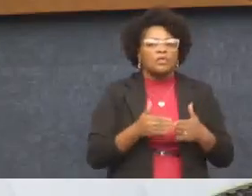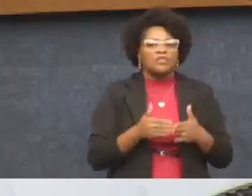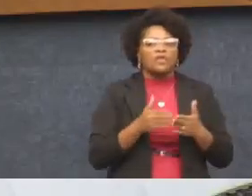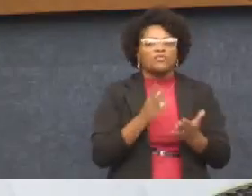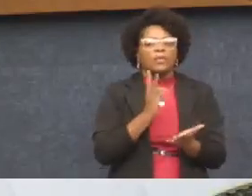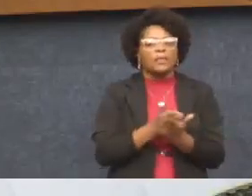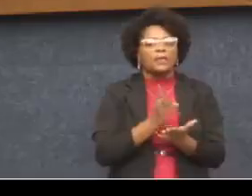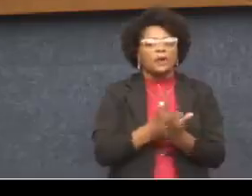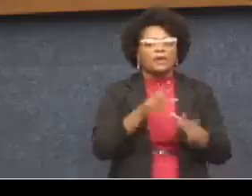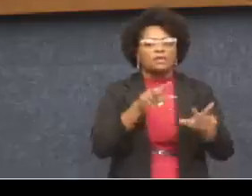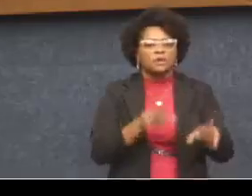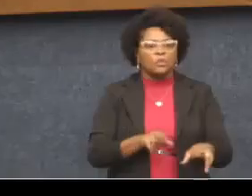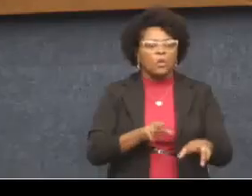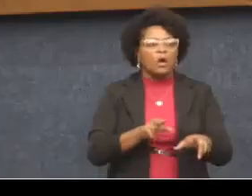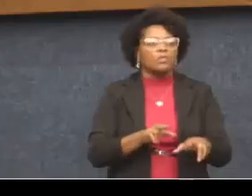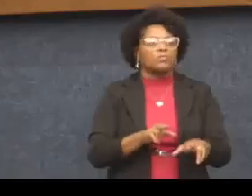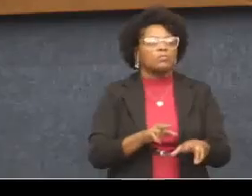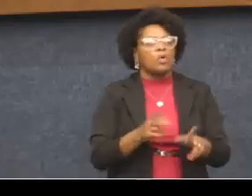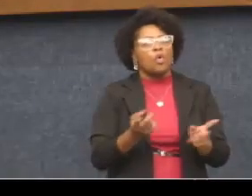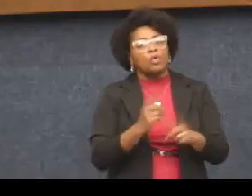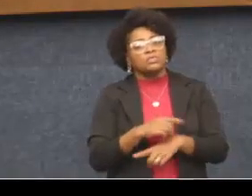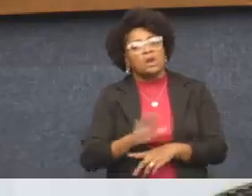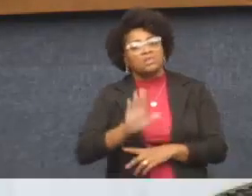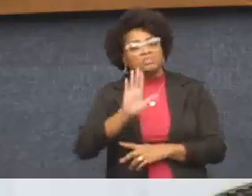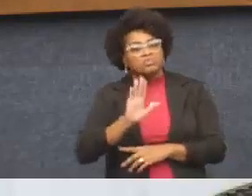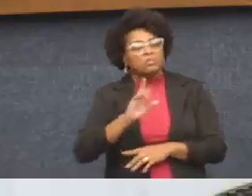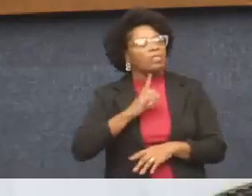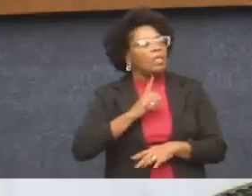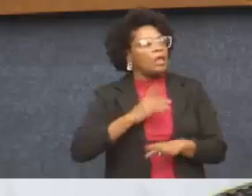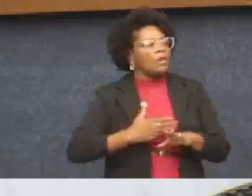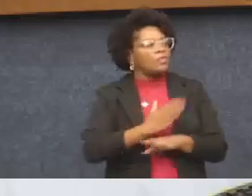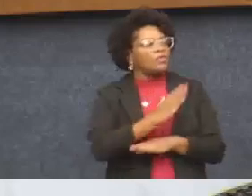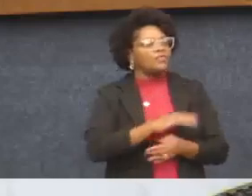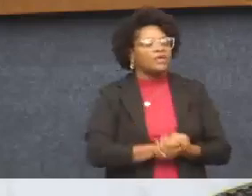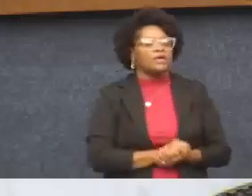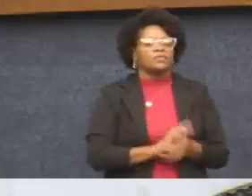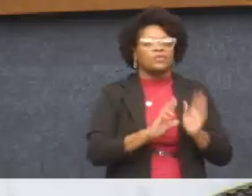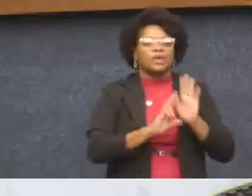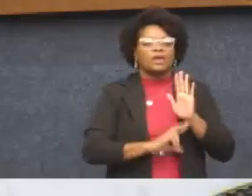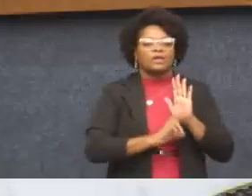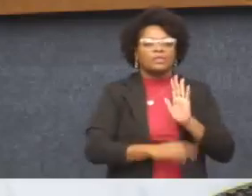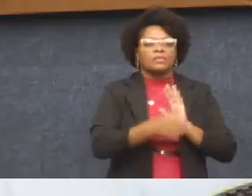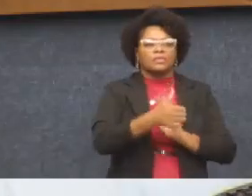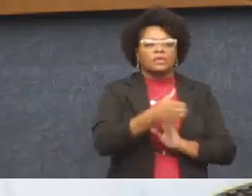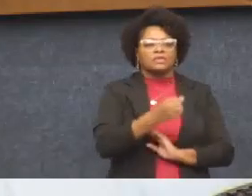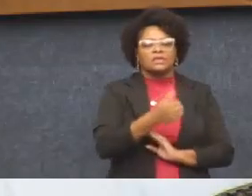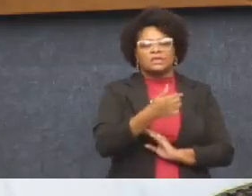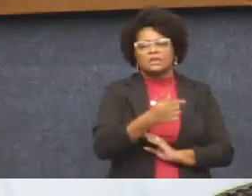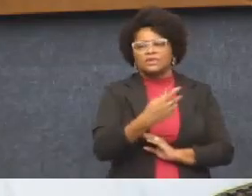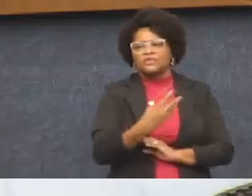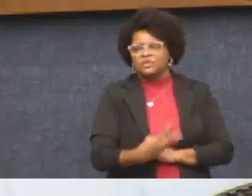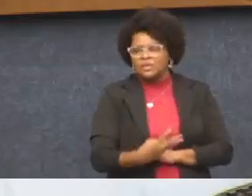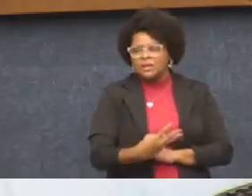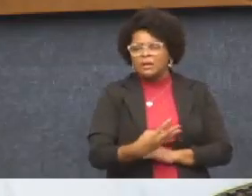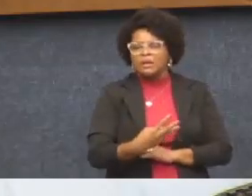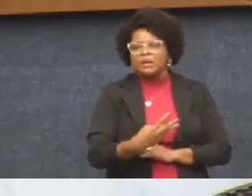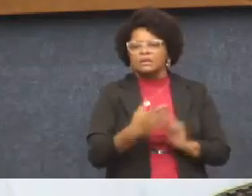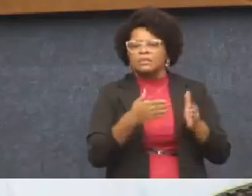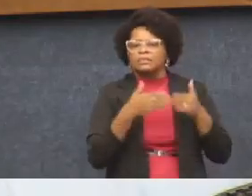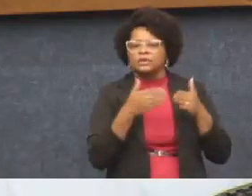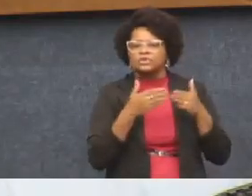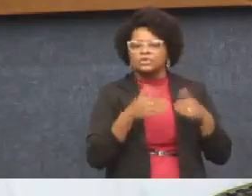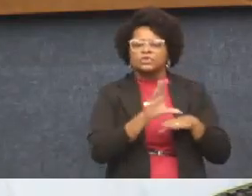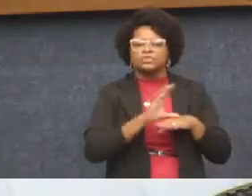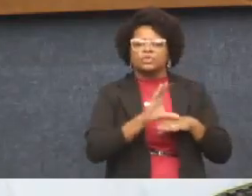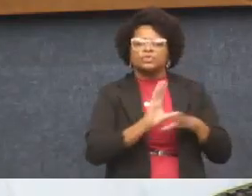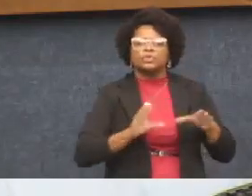manifestem. Está aprovado. Senhor secretário, próximo item. Requerimento 1628/2023, turno único, solicitação, constituição